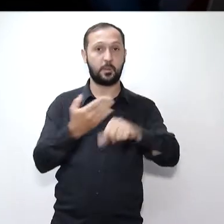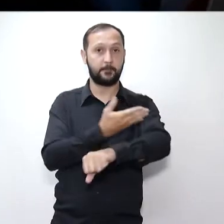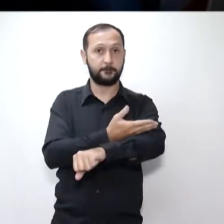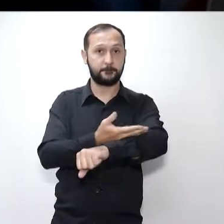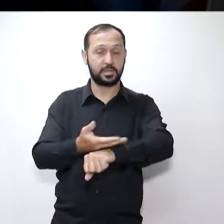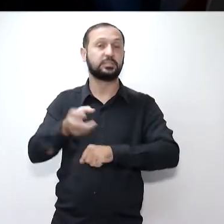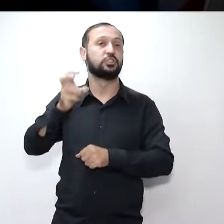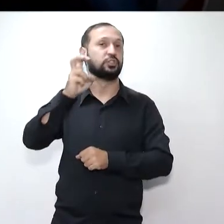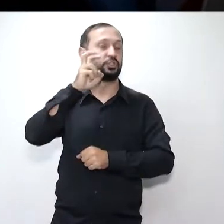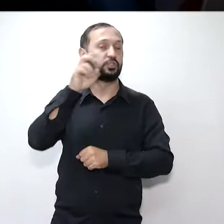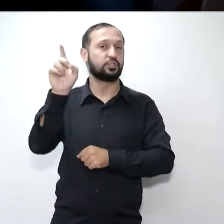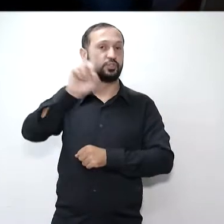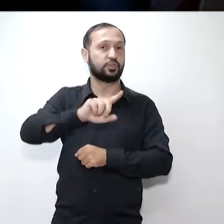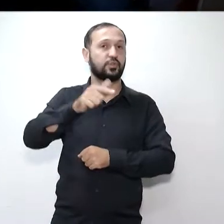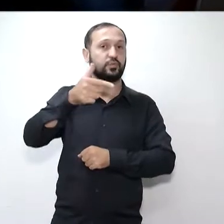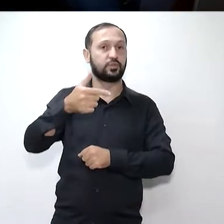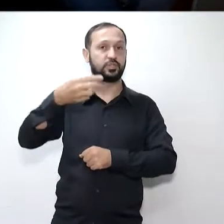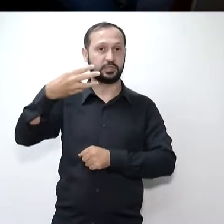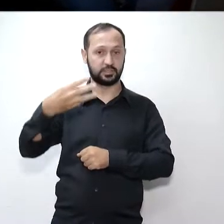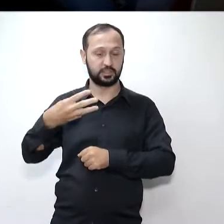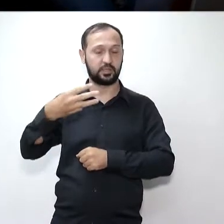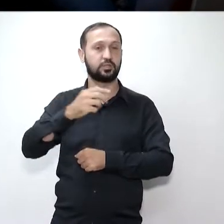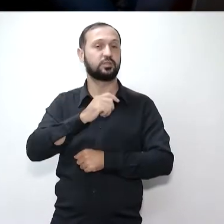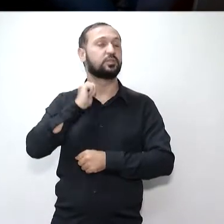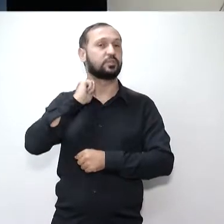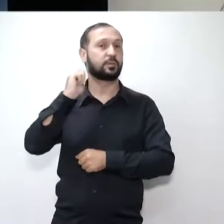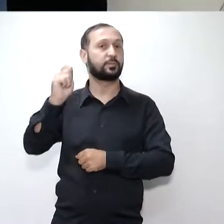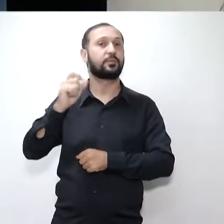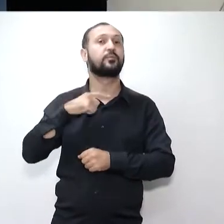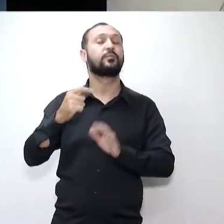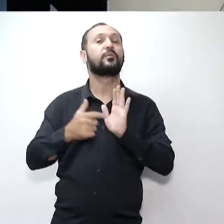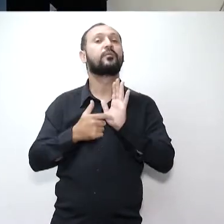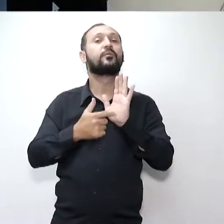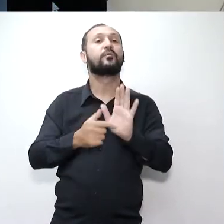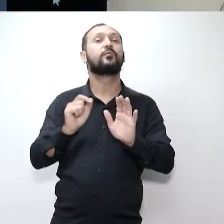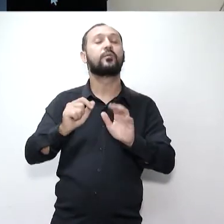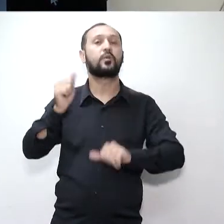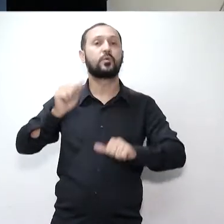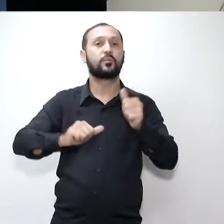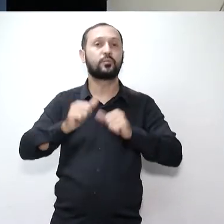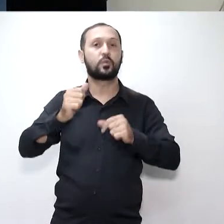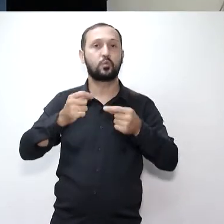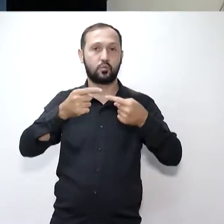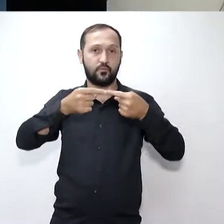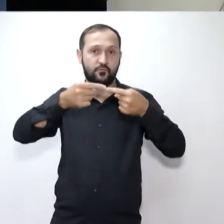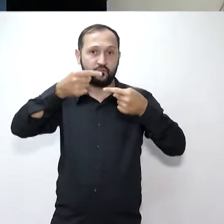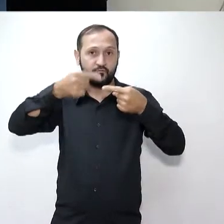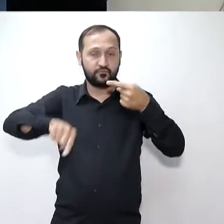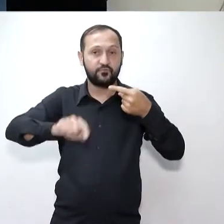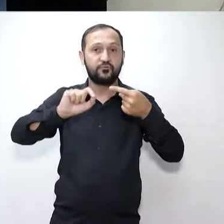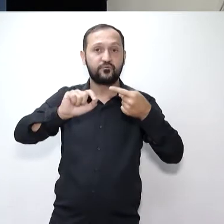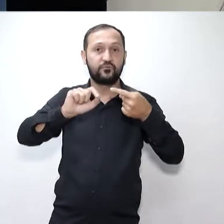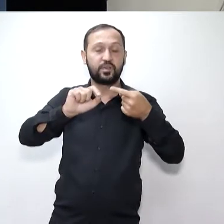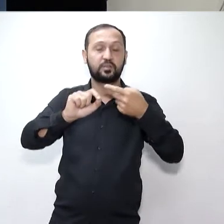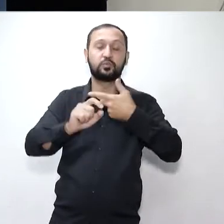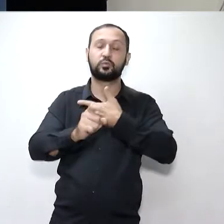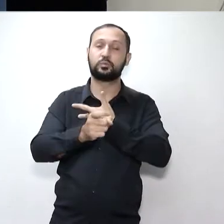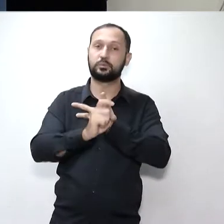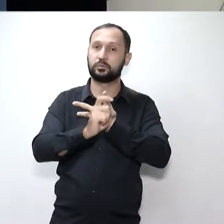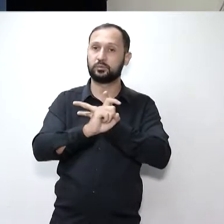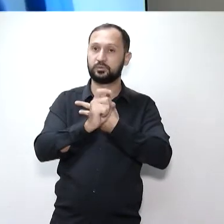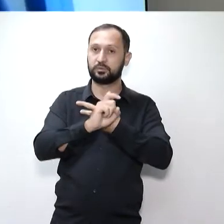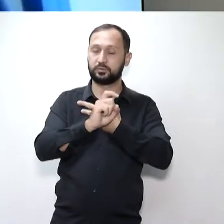Na sessão plenária desta quinta-feira, 23 de abril, na ordem do dia, foram apreciados um veto do Executivo que